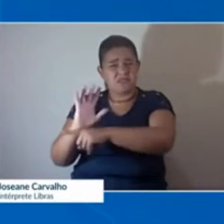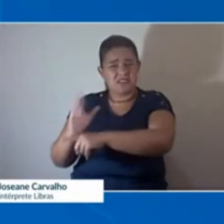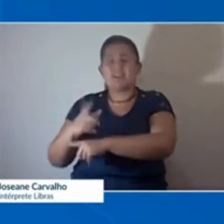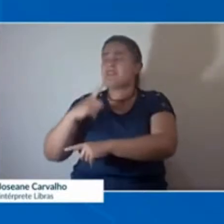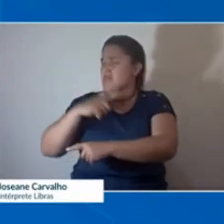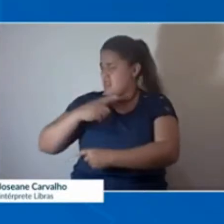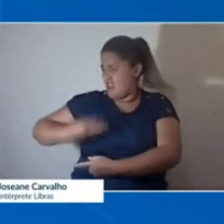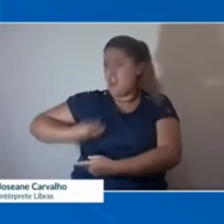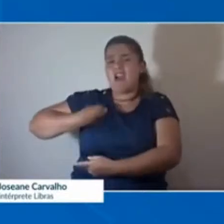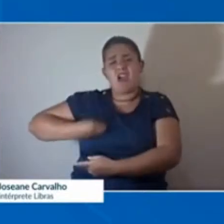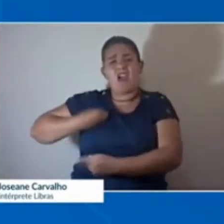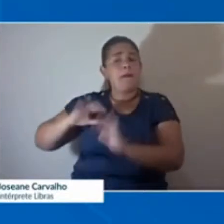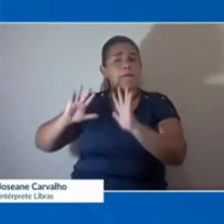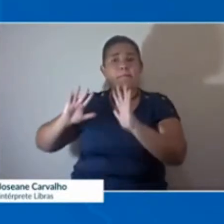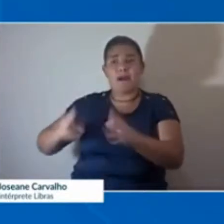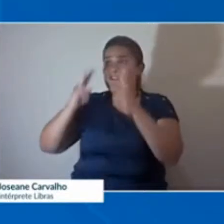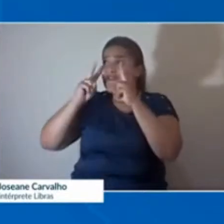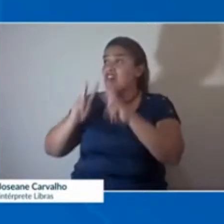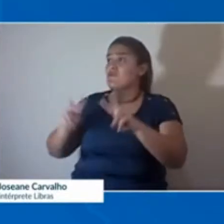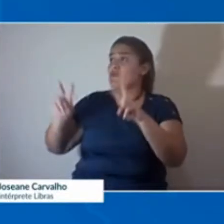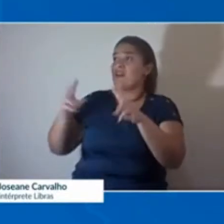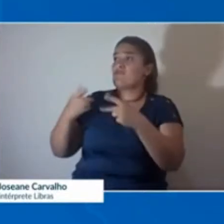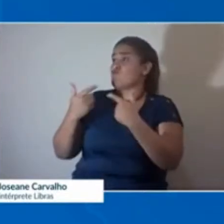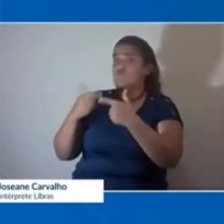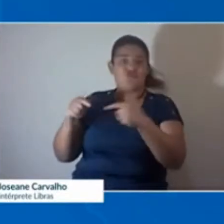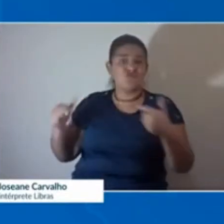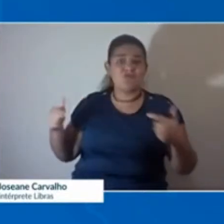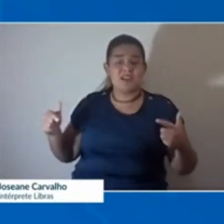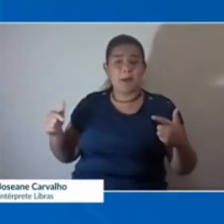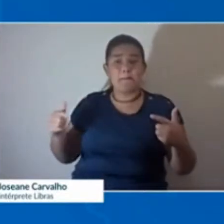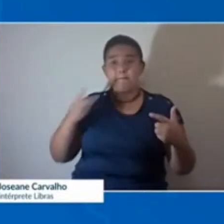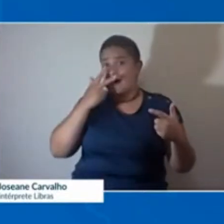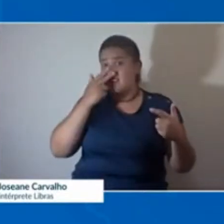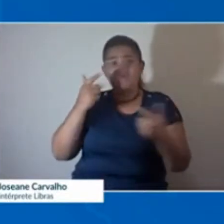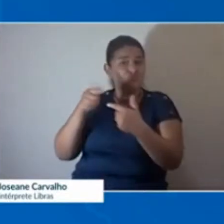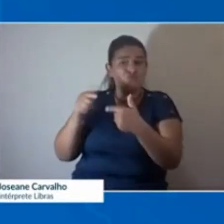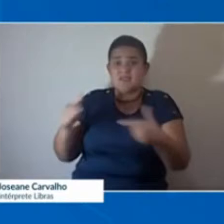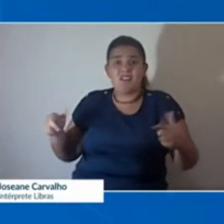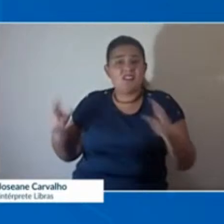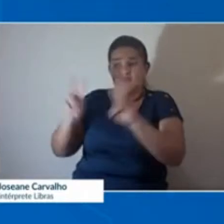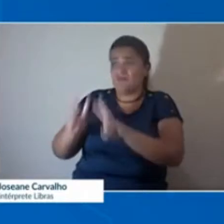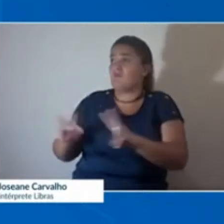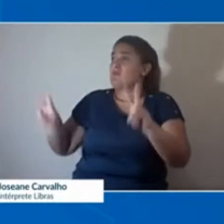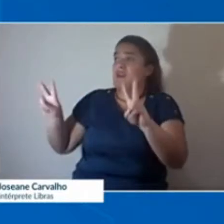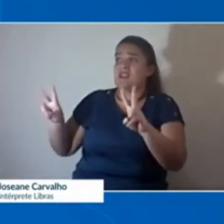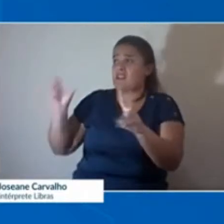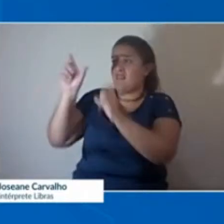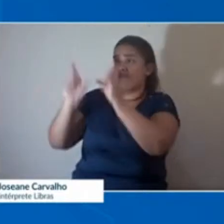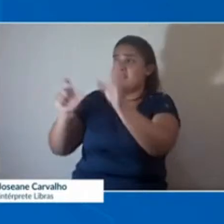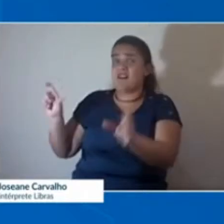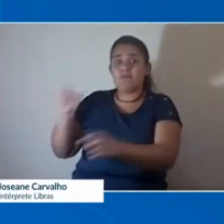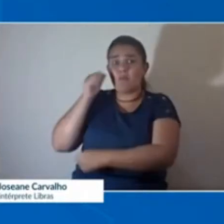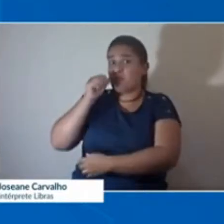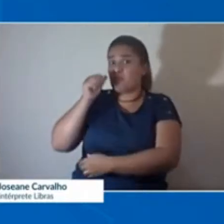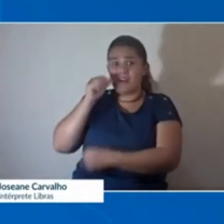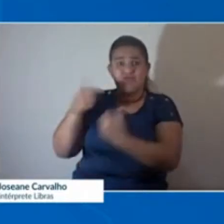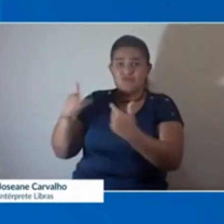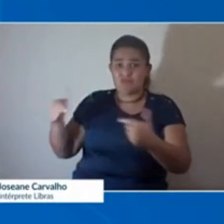aparecem. É um problema, me parece, aí, de visibilidade. E